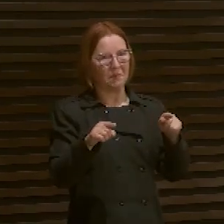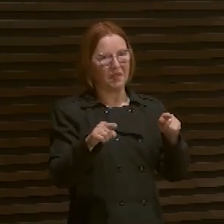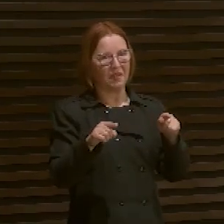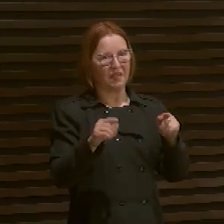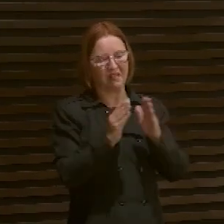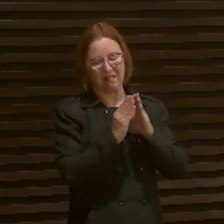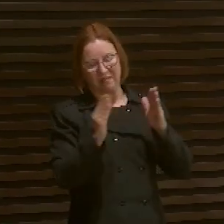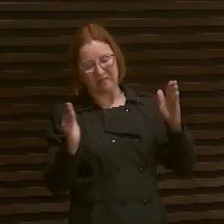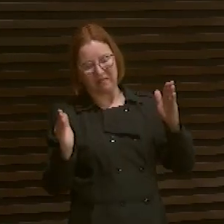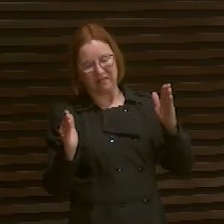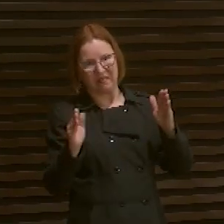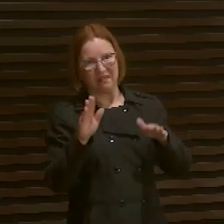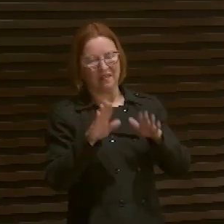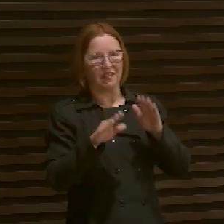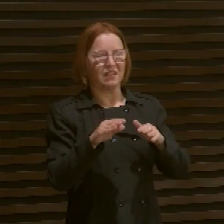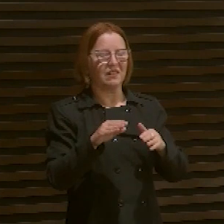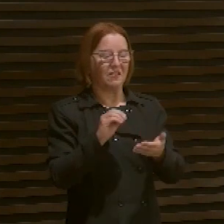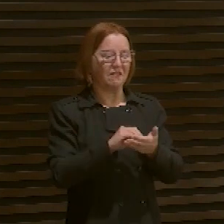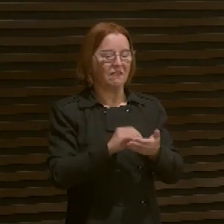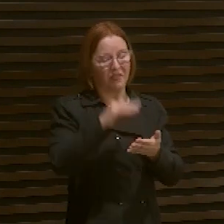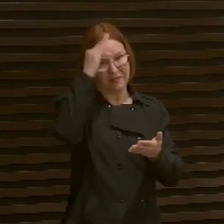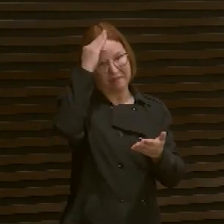quantas vezes nos falta a fé, irmãos?